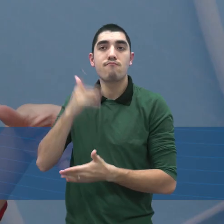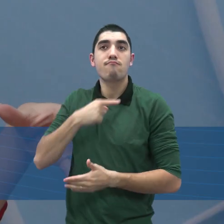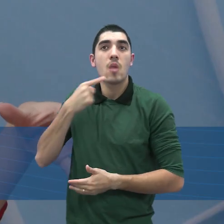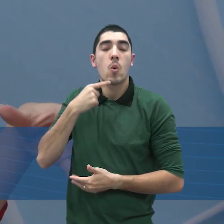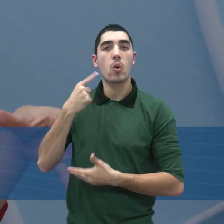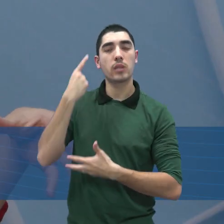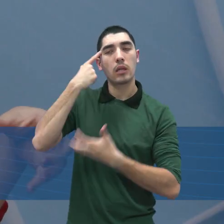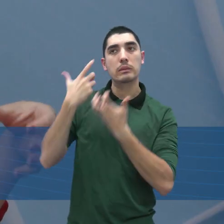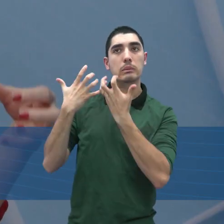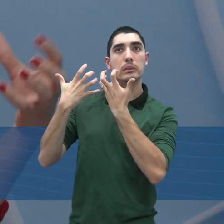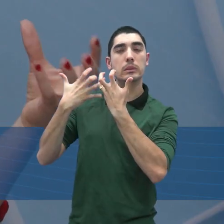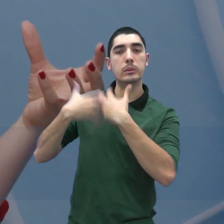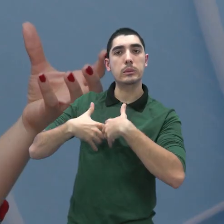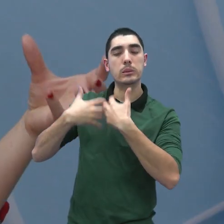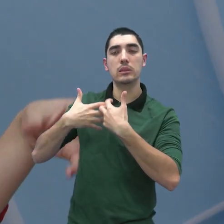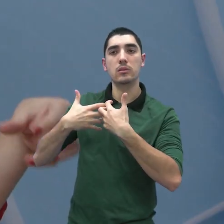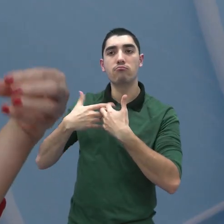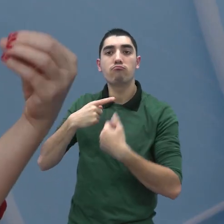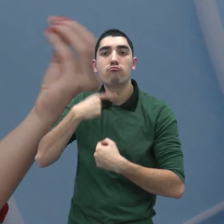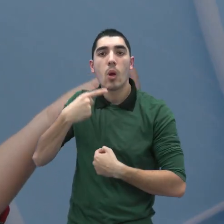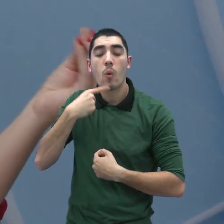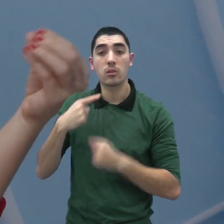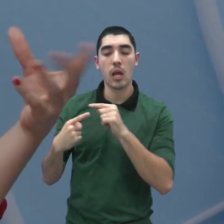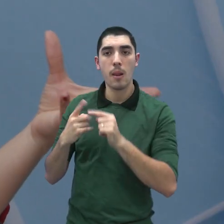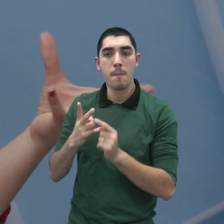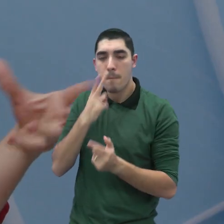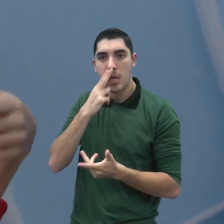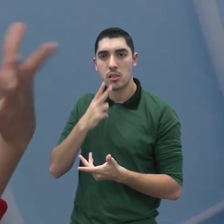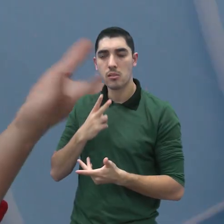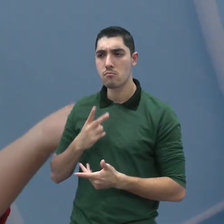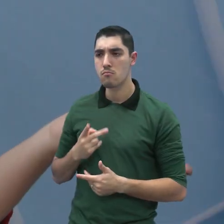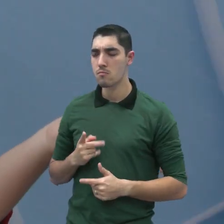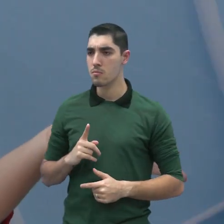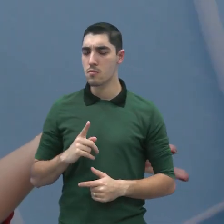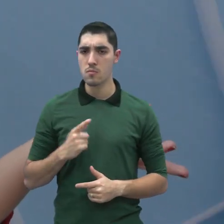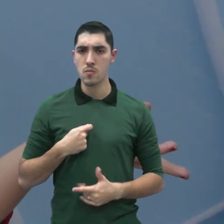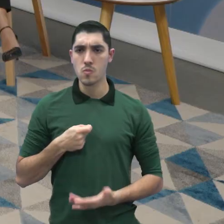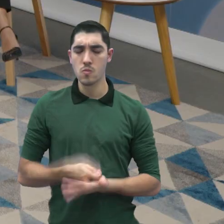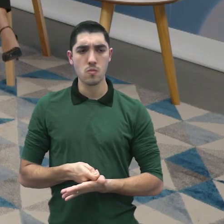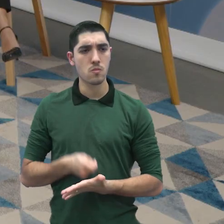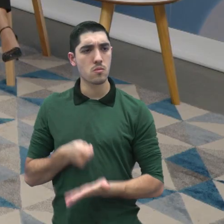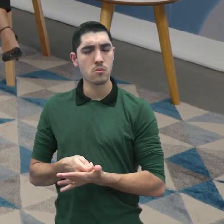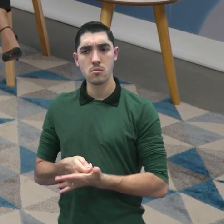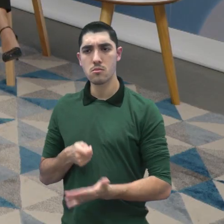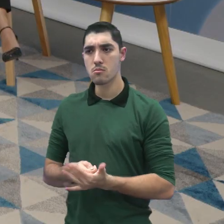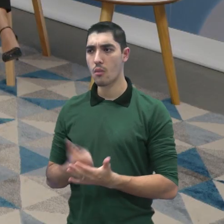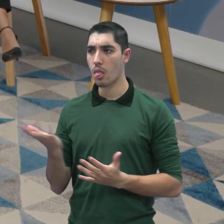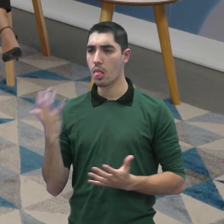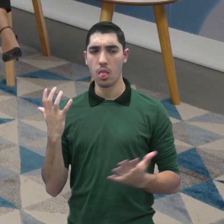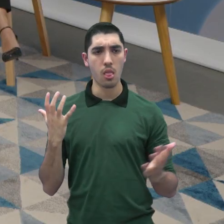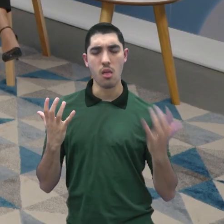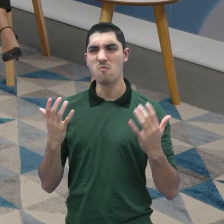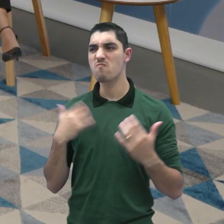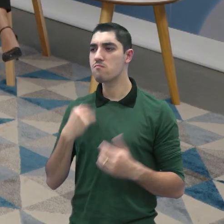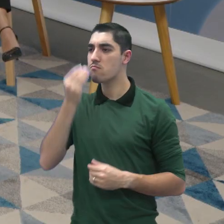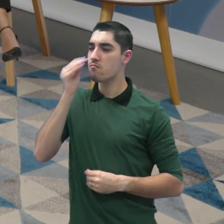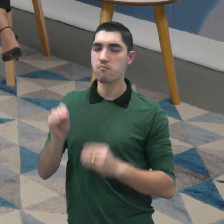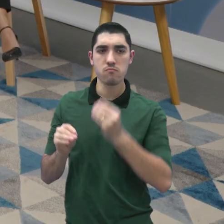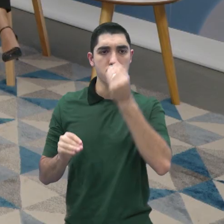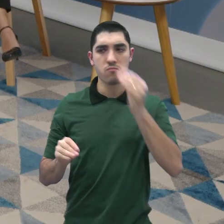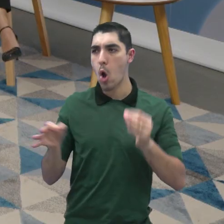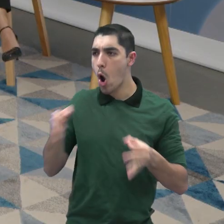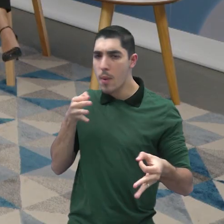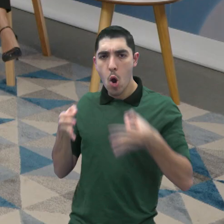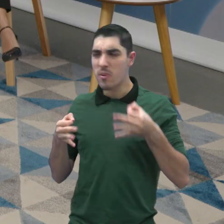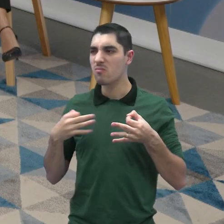coloquei na introdução, são sentimentos, em maior ou menor grau, que não tem como a gente fugir, né? Você vê a paixão, principalmente,